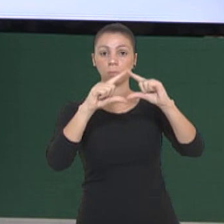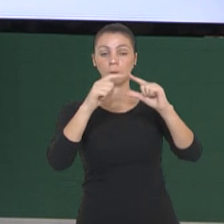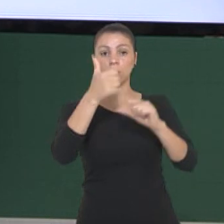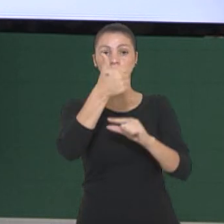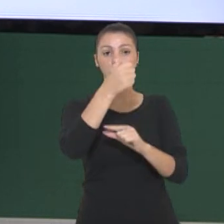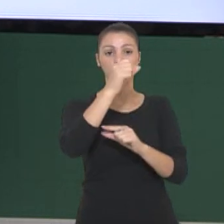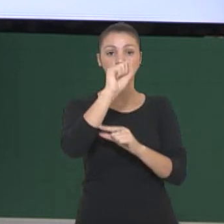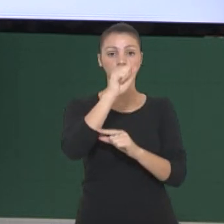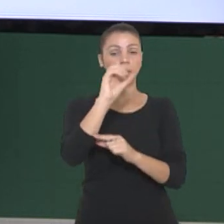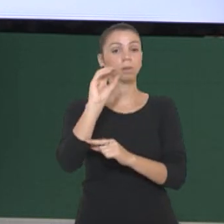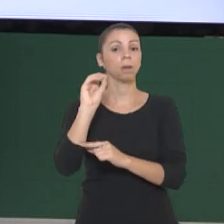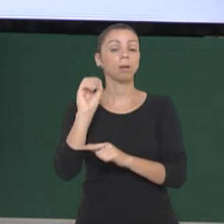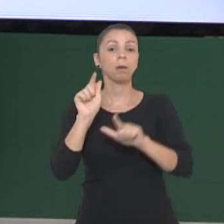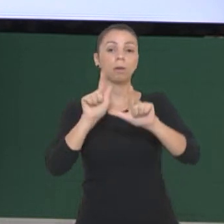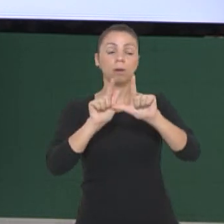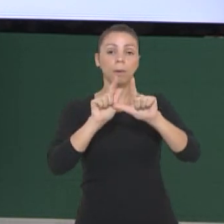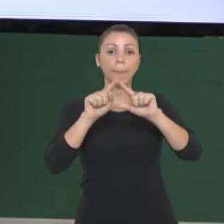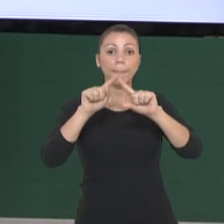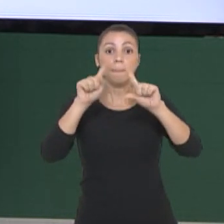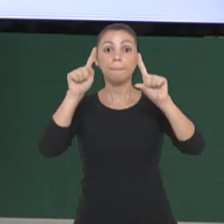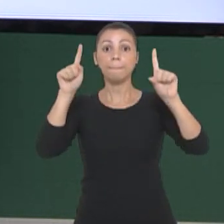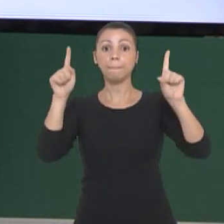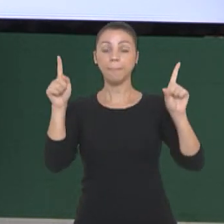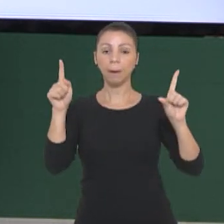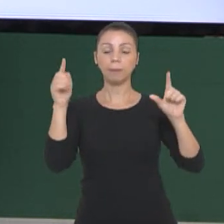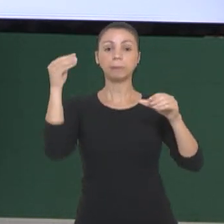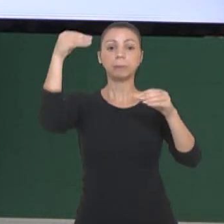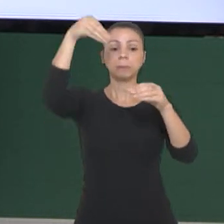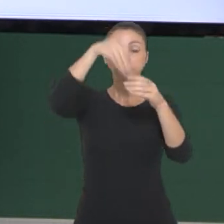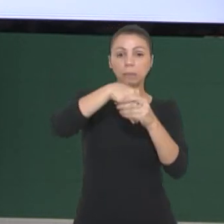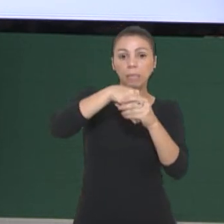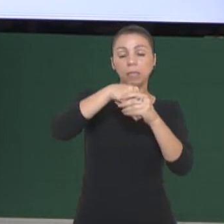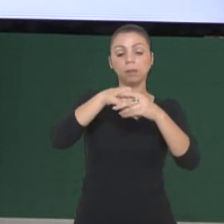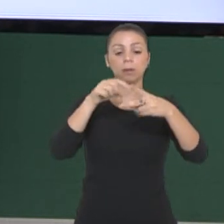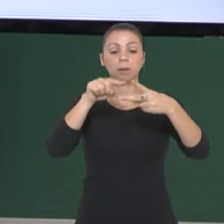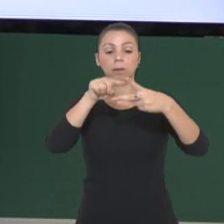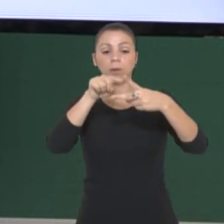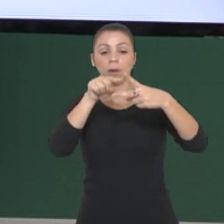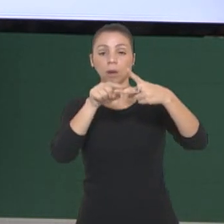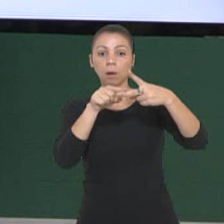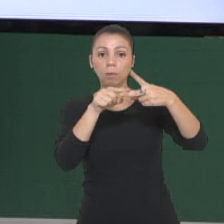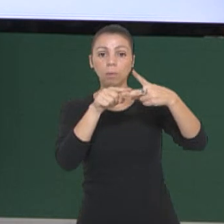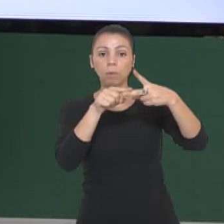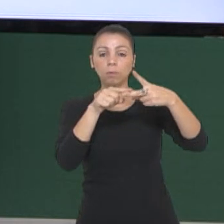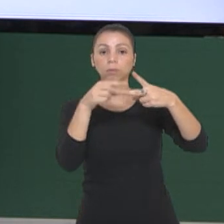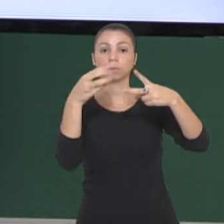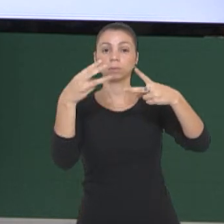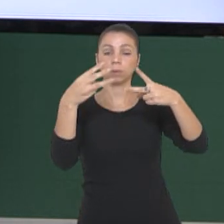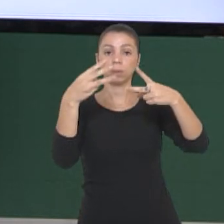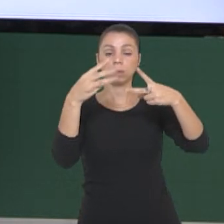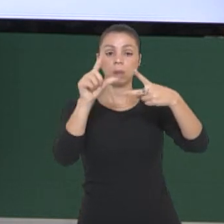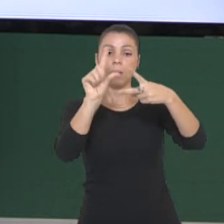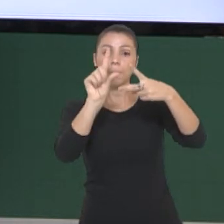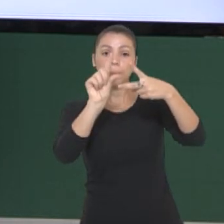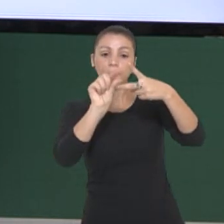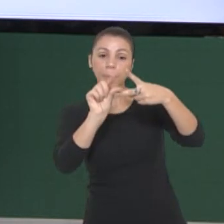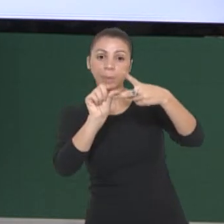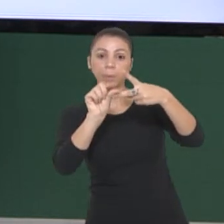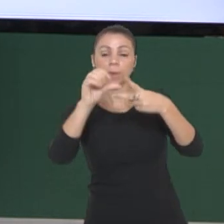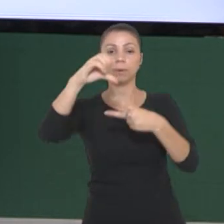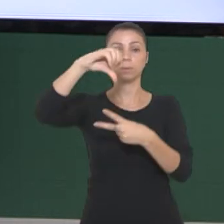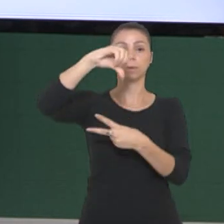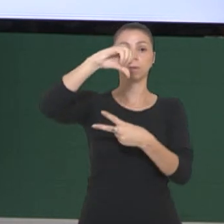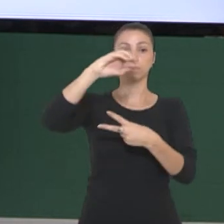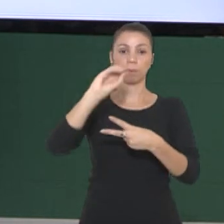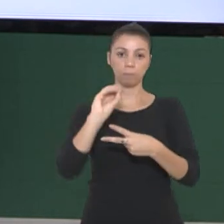180 graus, mas dentro deles, eles têm ângulos, os 3 ângulos, são menores que